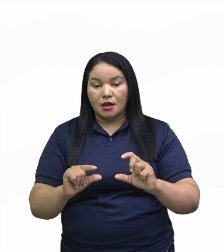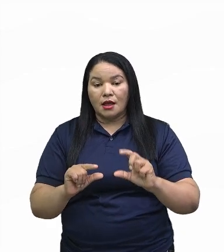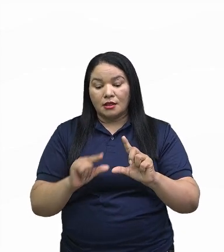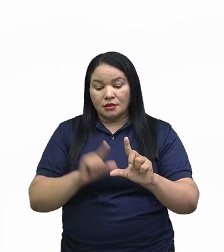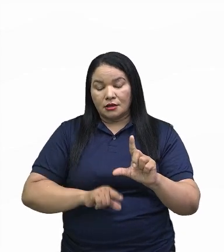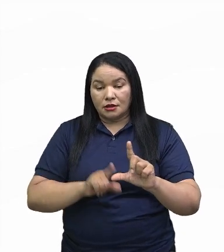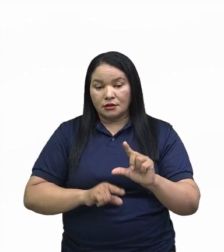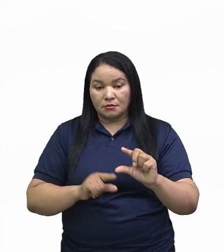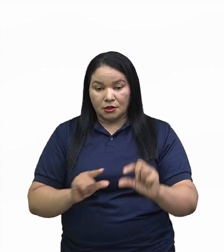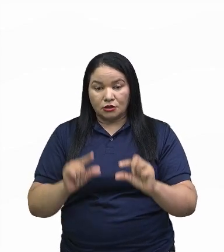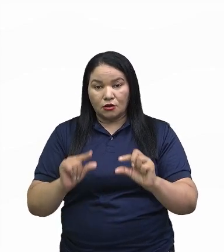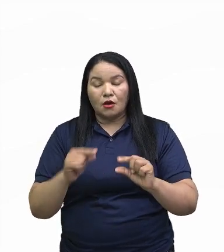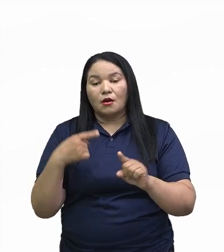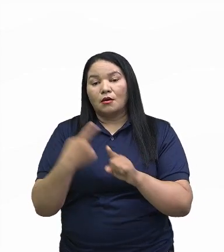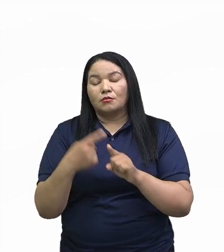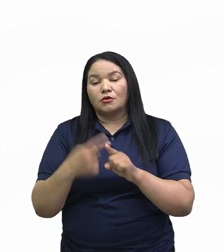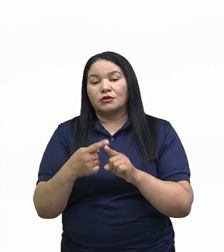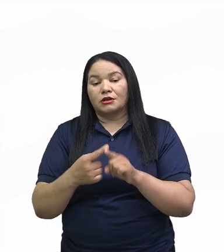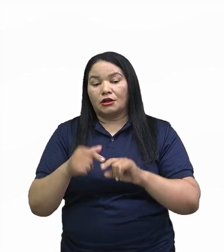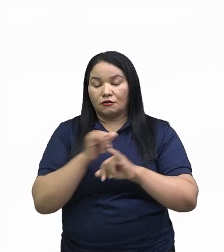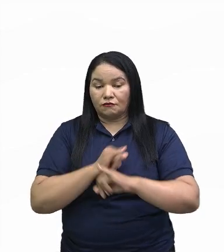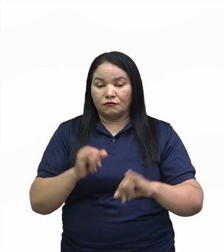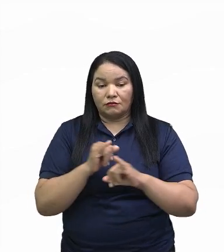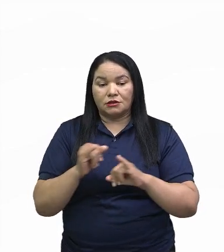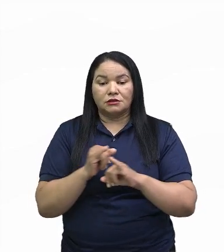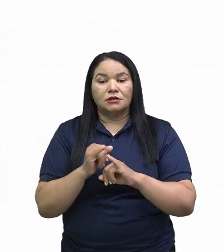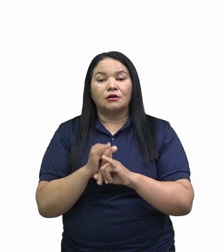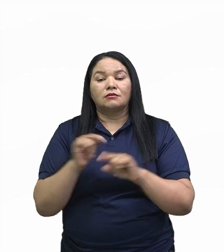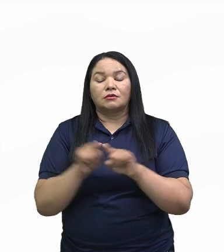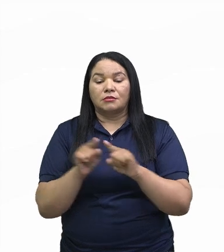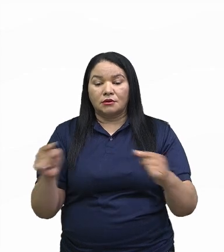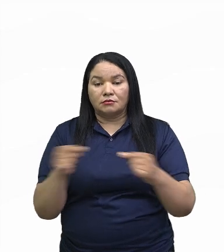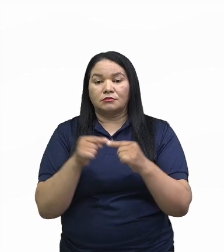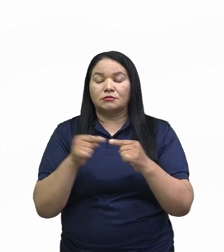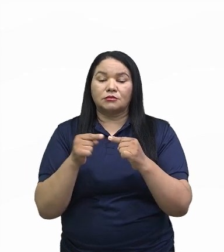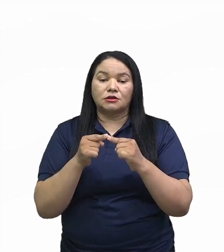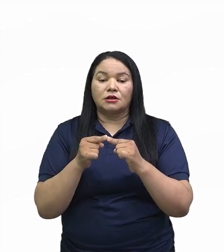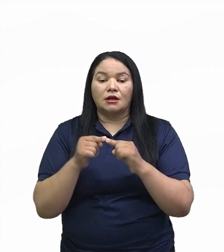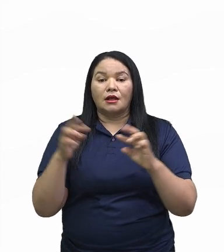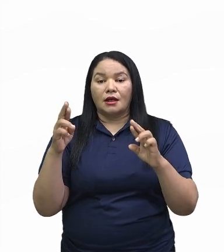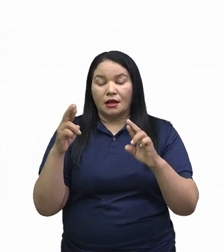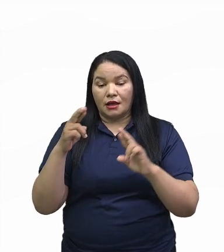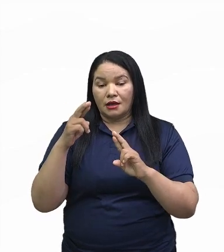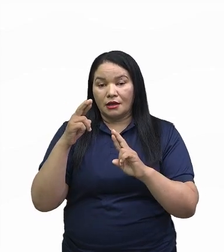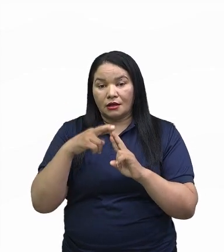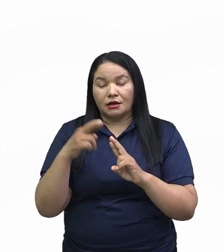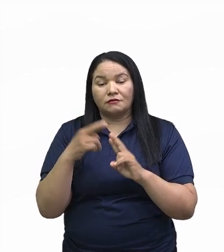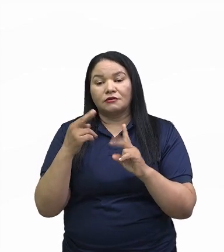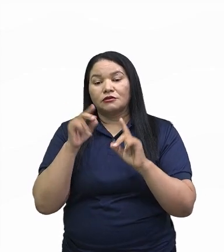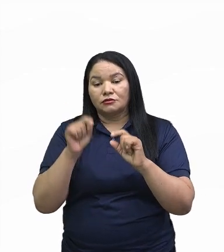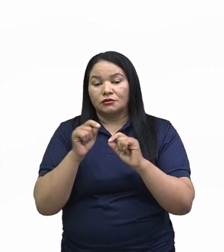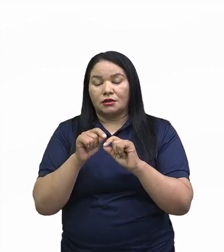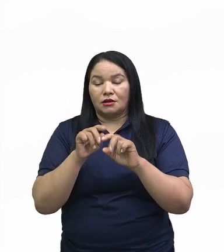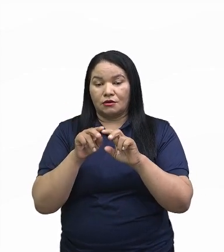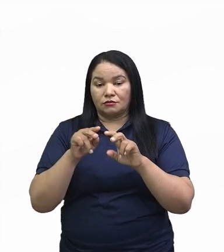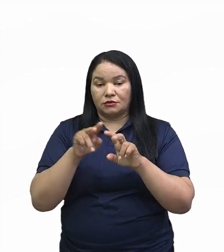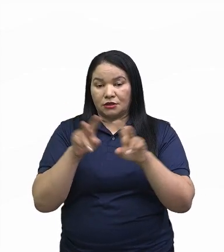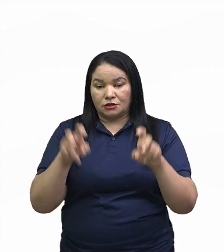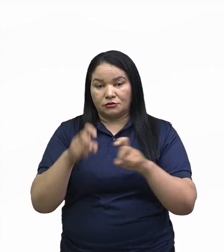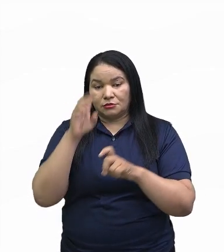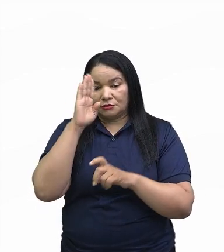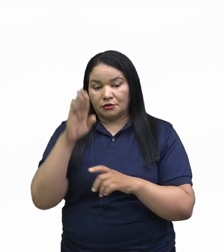uma maior informação a respeito do título principal. O texto estará em terceira pessoa, porque ele